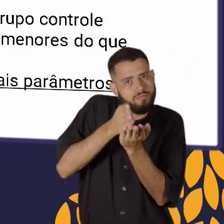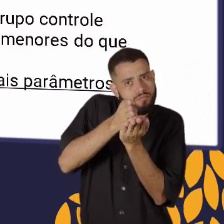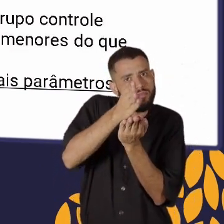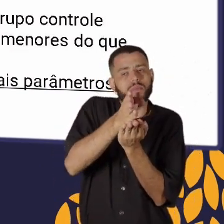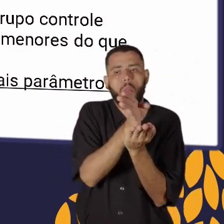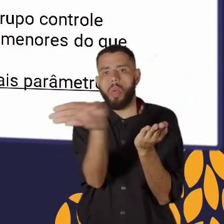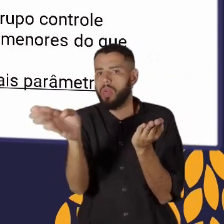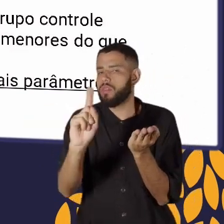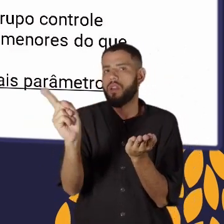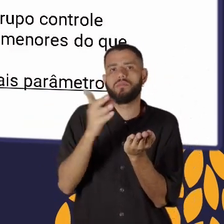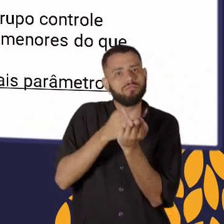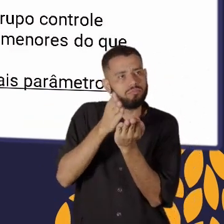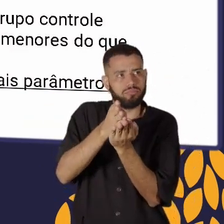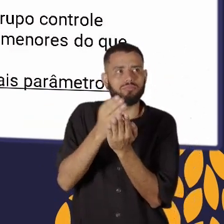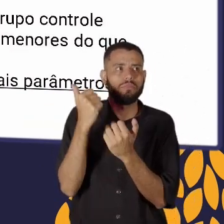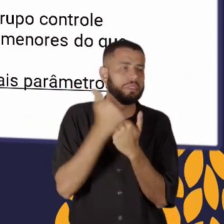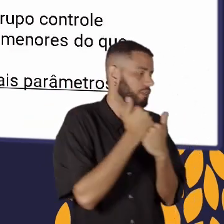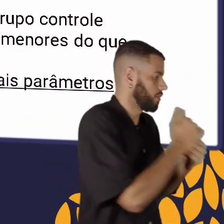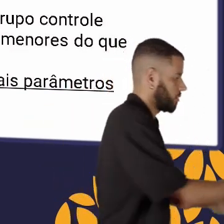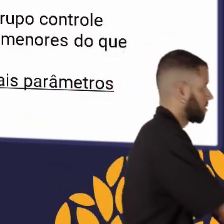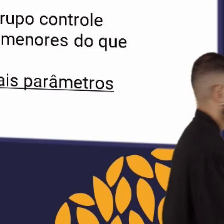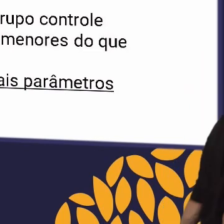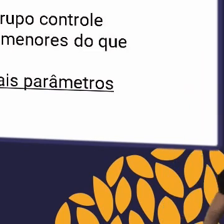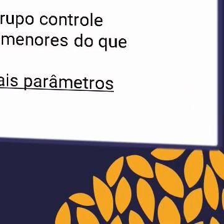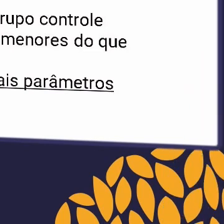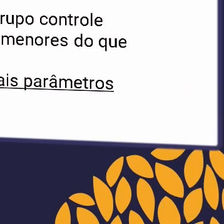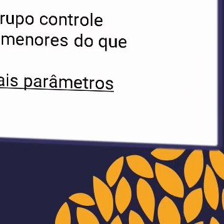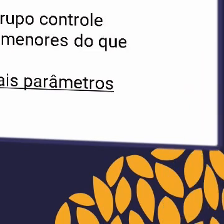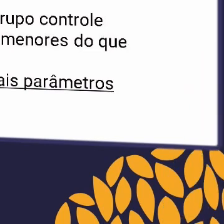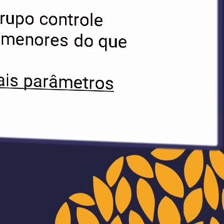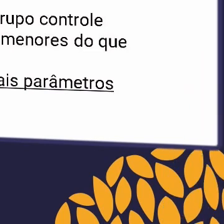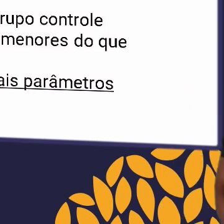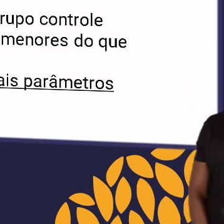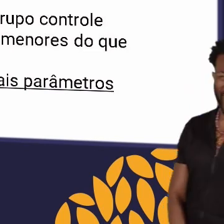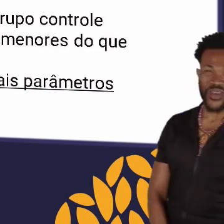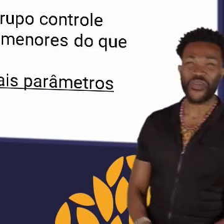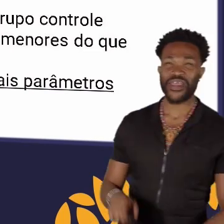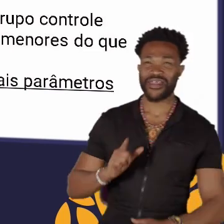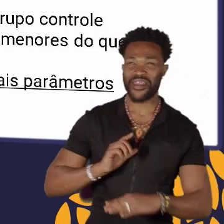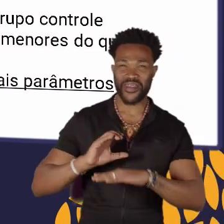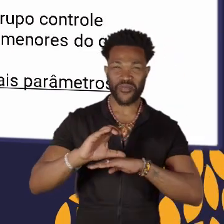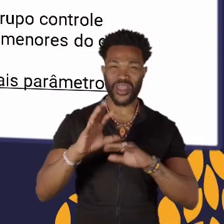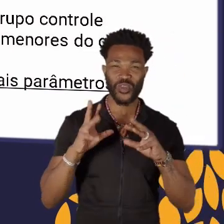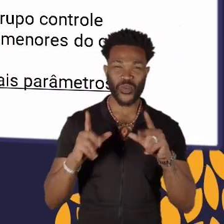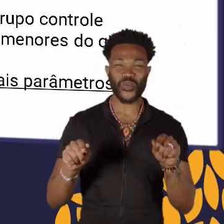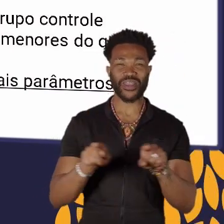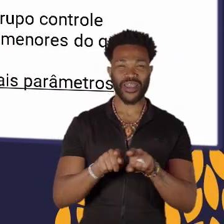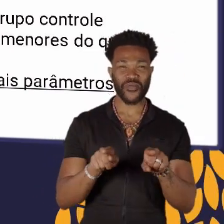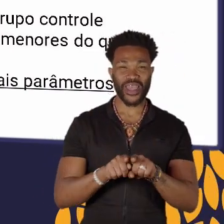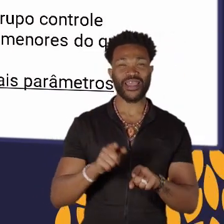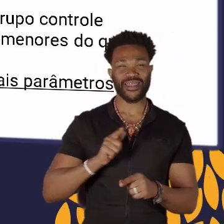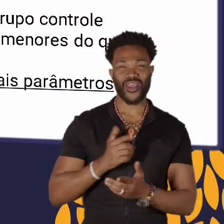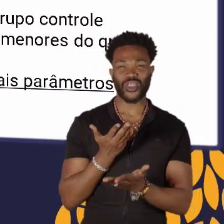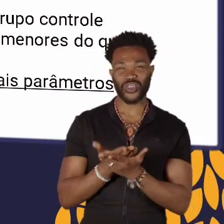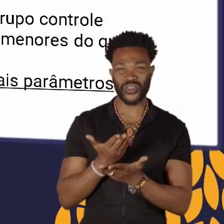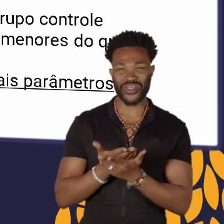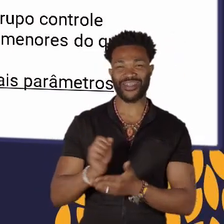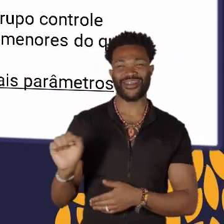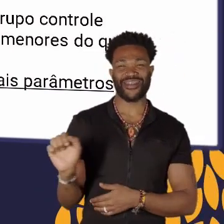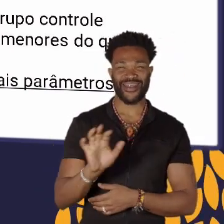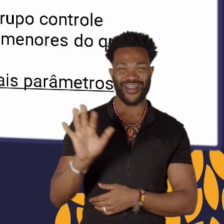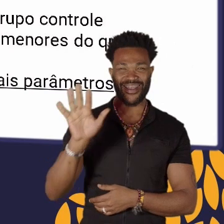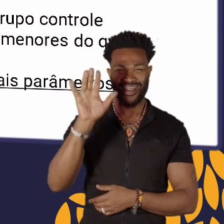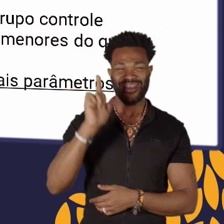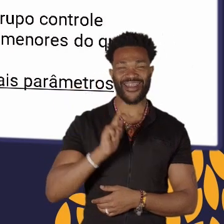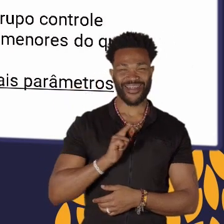embora, porque é aquele desenho, o protocolo que você desenhou. Então, você requer investimento, enfim, então assim, é um estudo caro, e